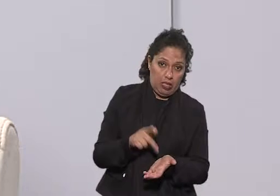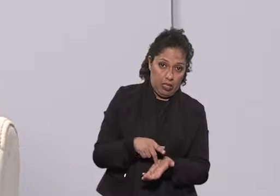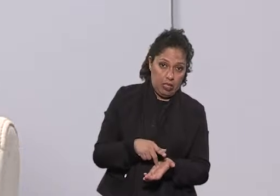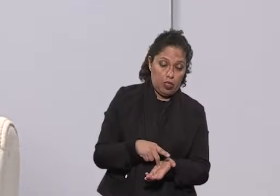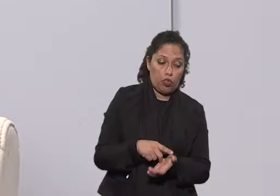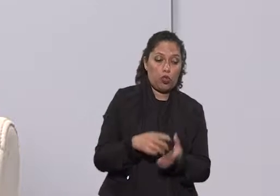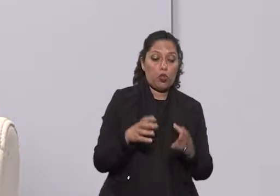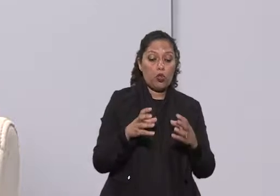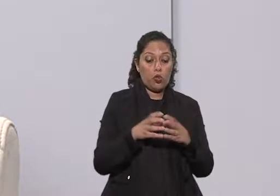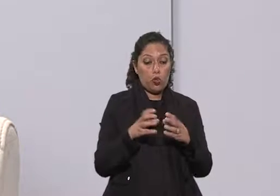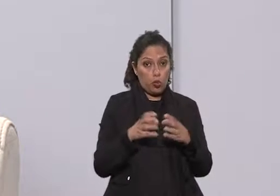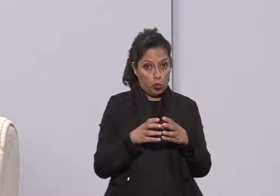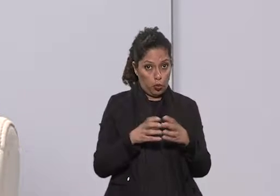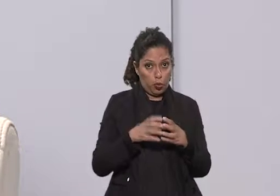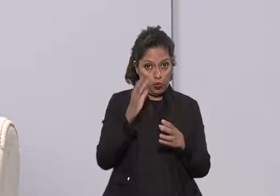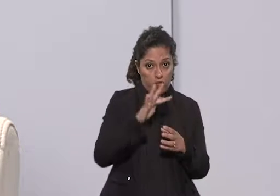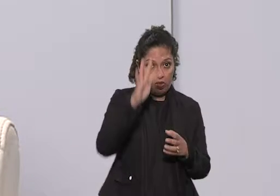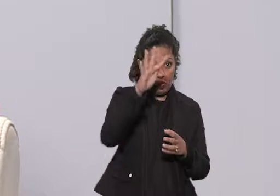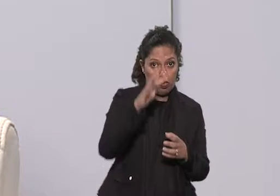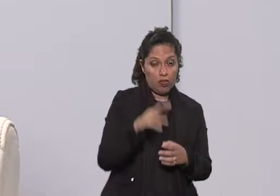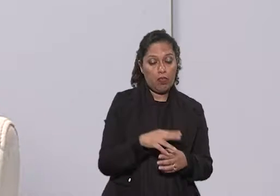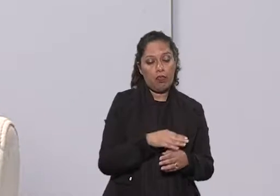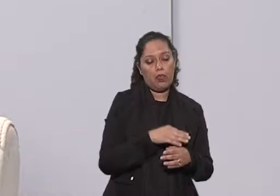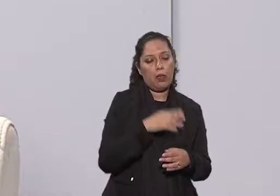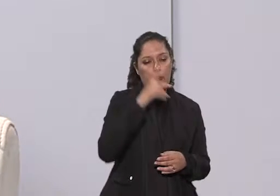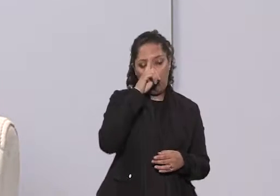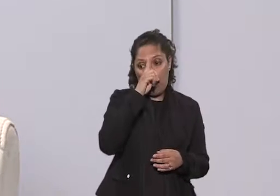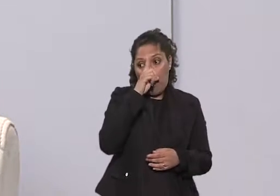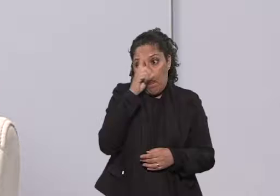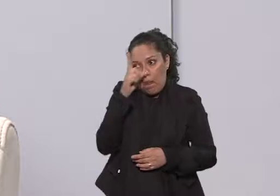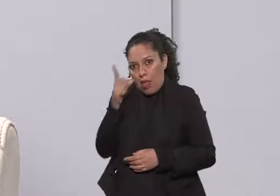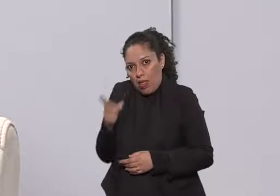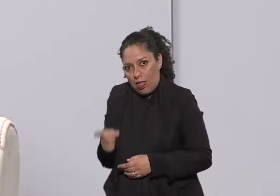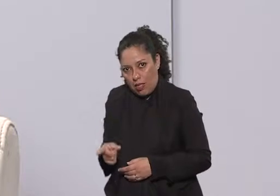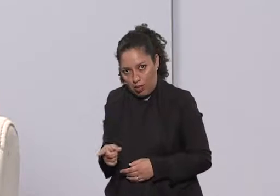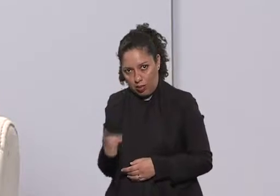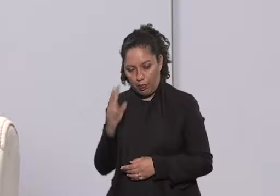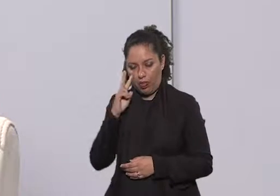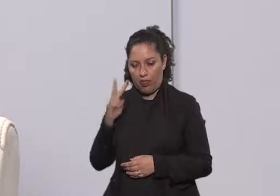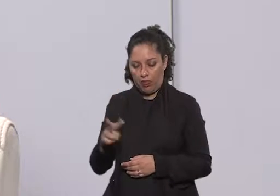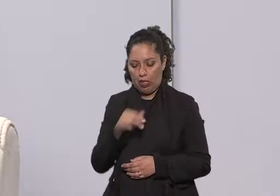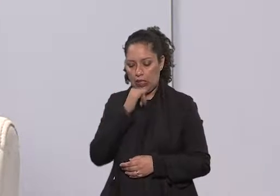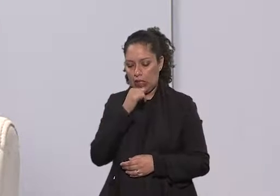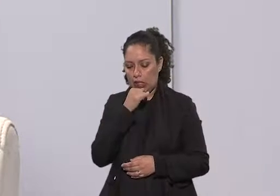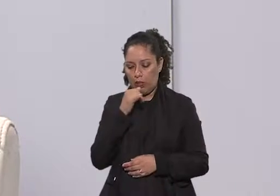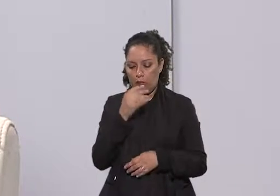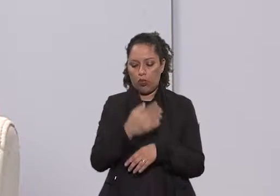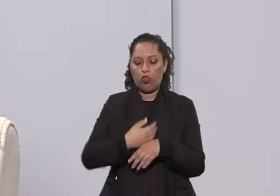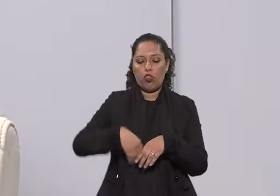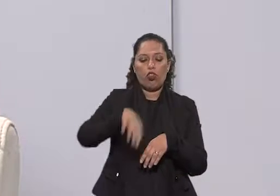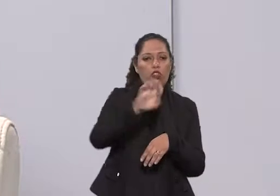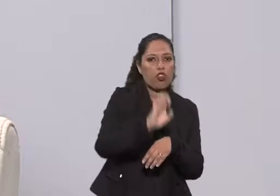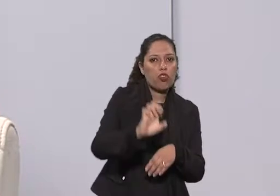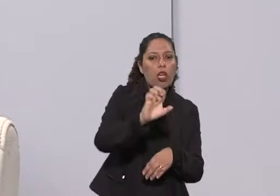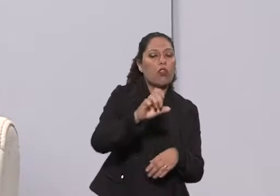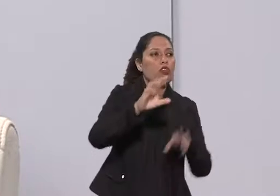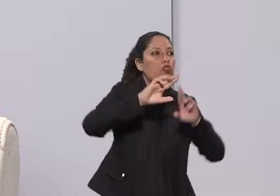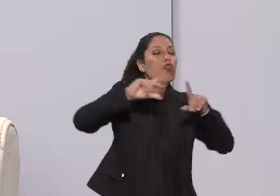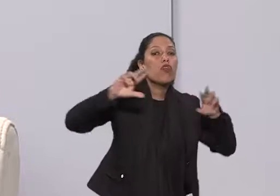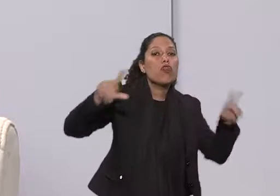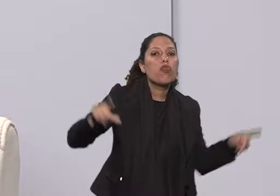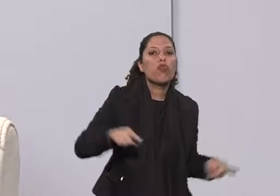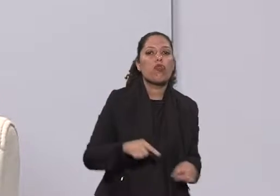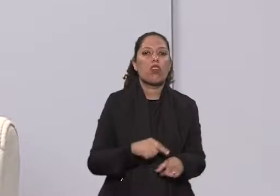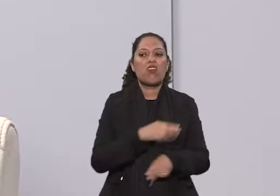verdade os próprios clubes têm enviados os seus observadores valor é exatamente clube inclusive de outros estados internacional